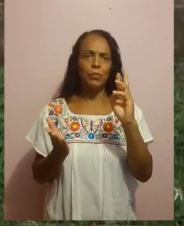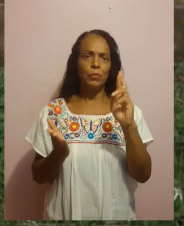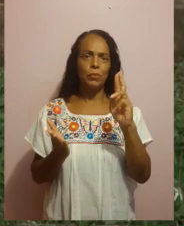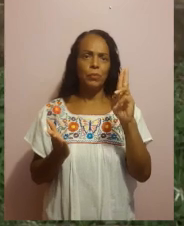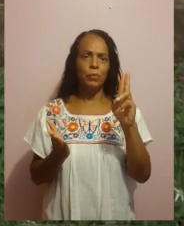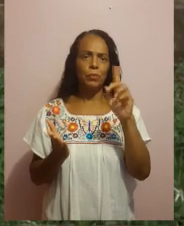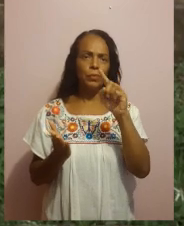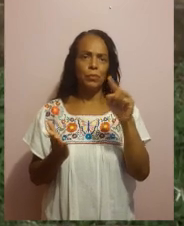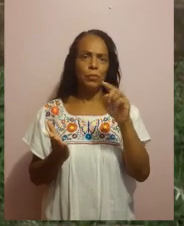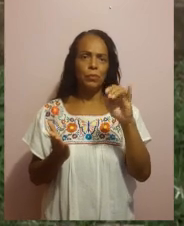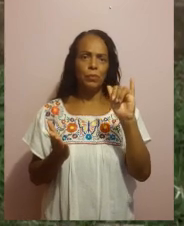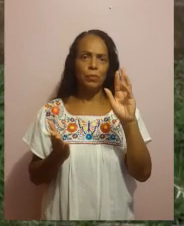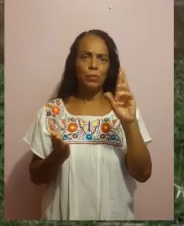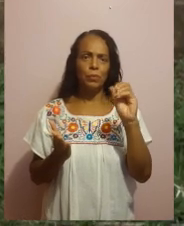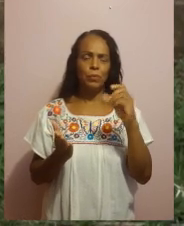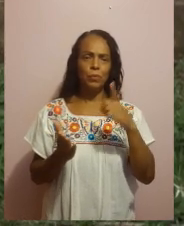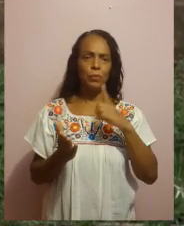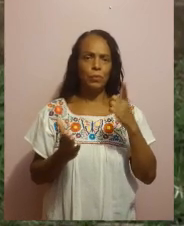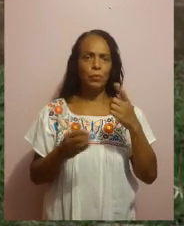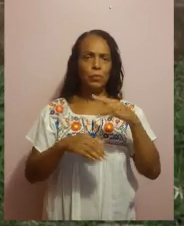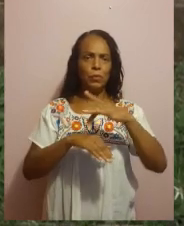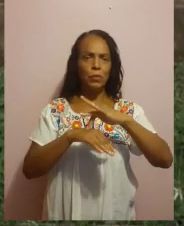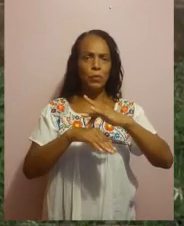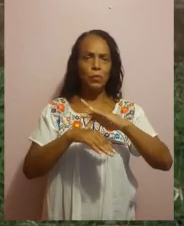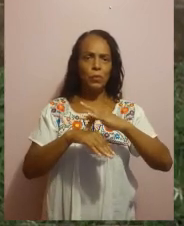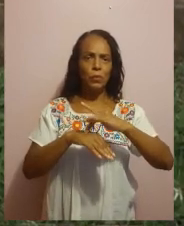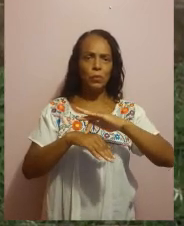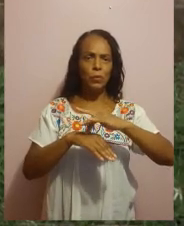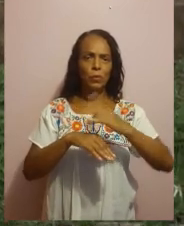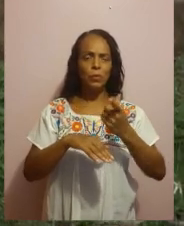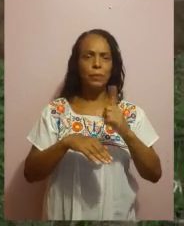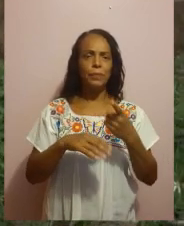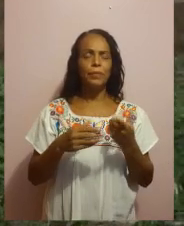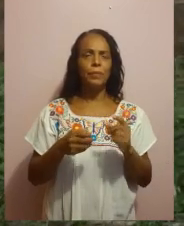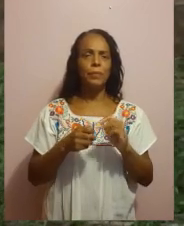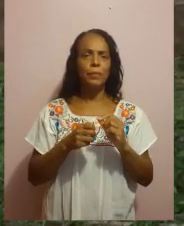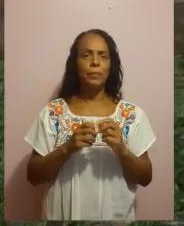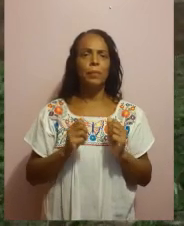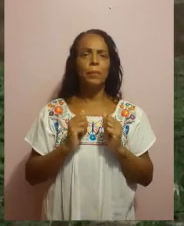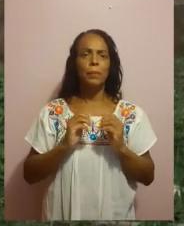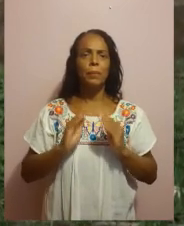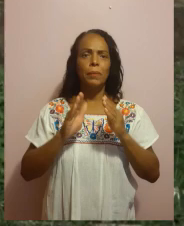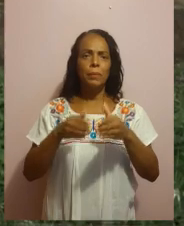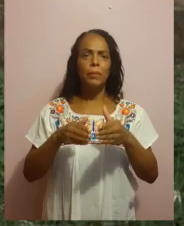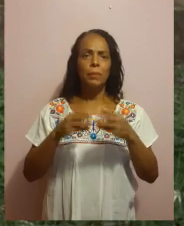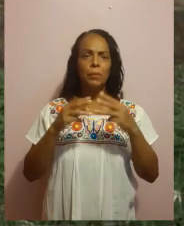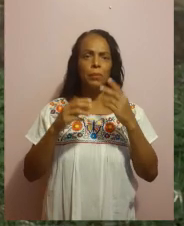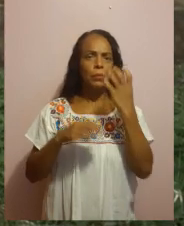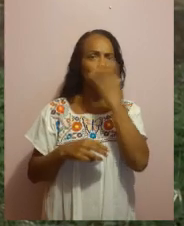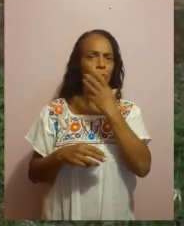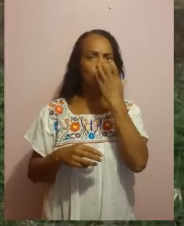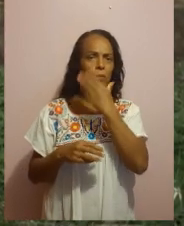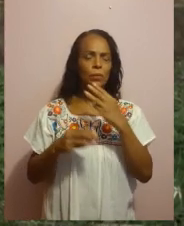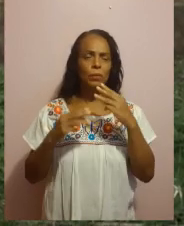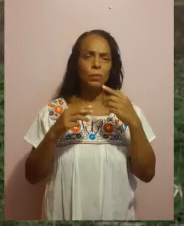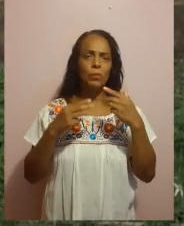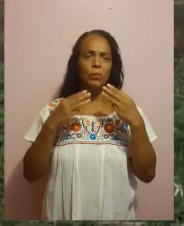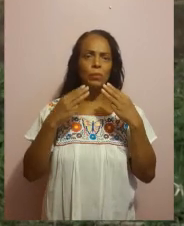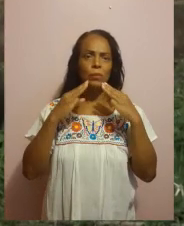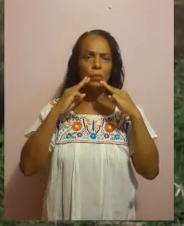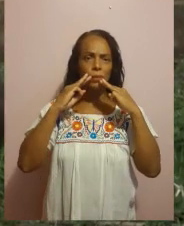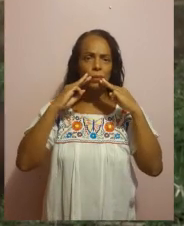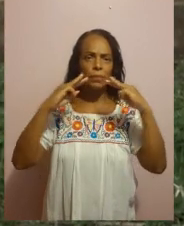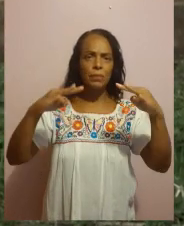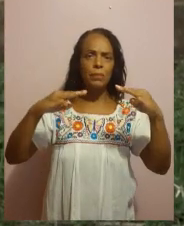mas fazendo parte da composição dos hinos da missa. É exatamente o segundo. Quando